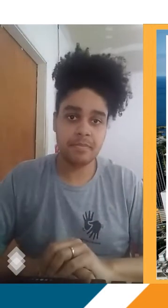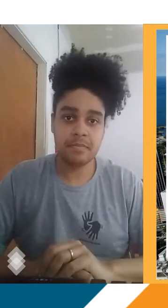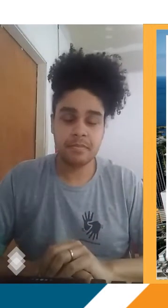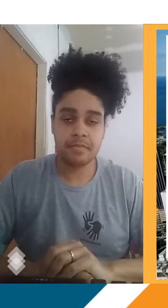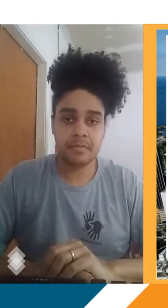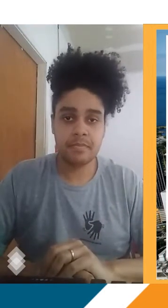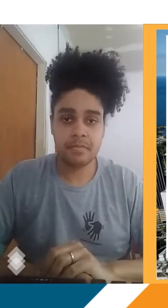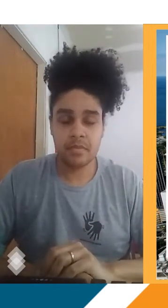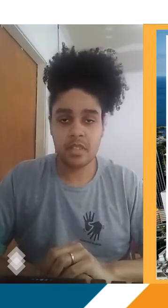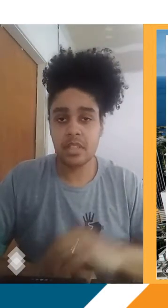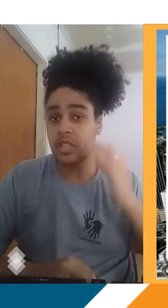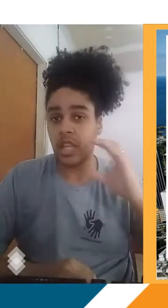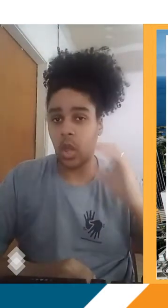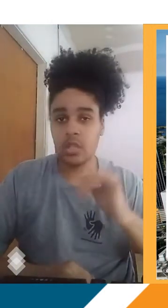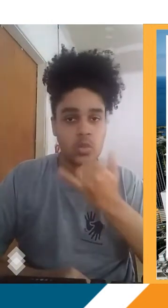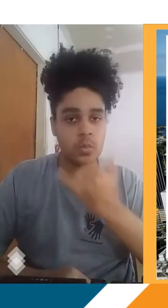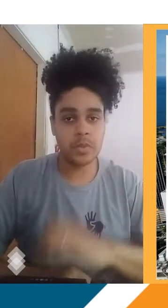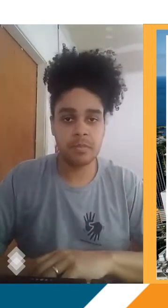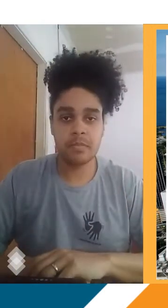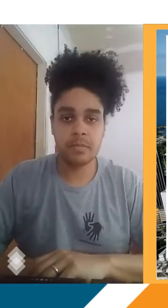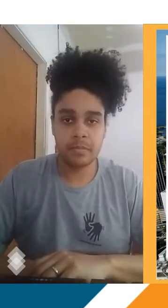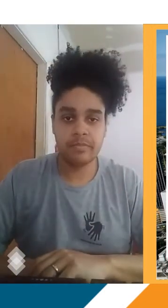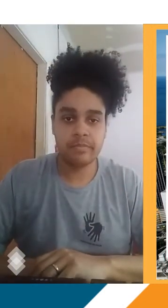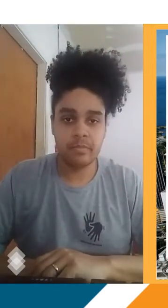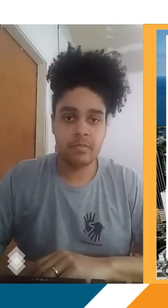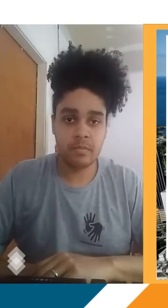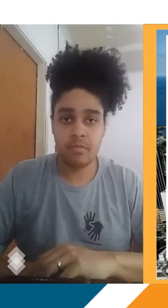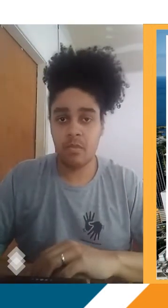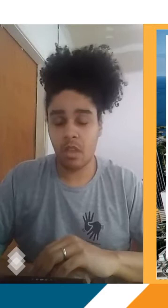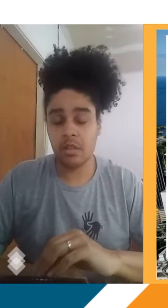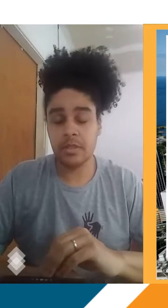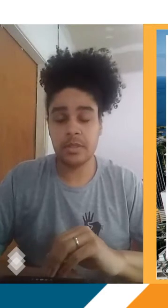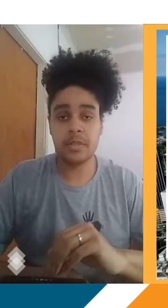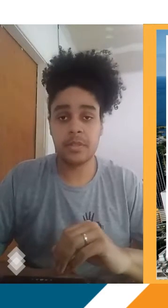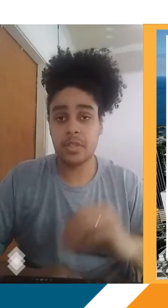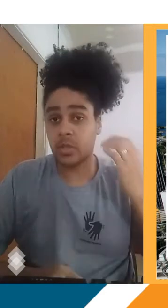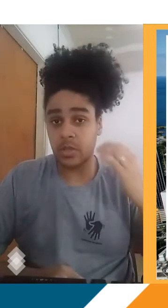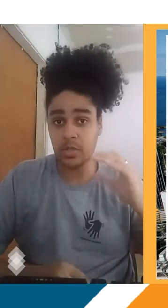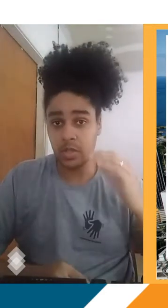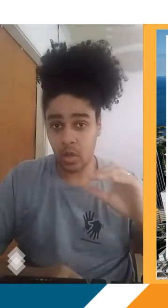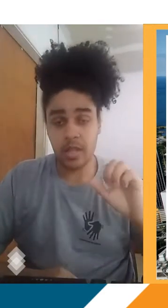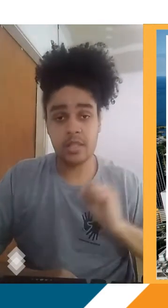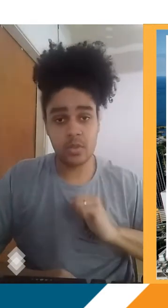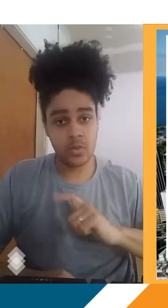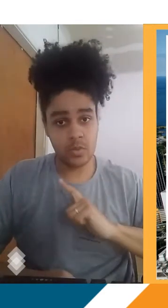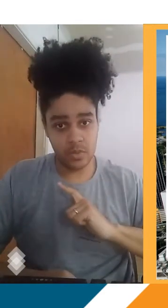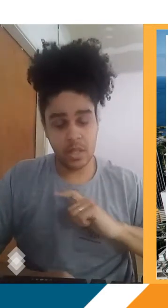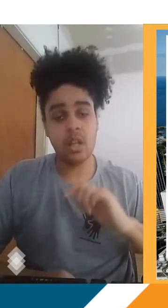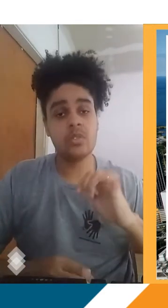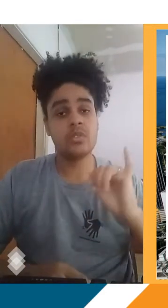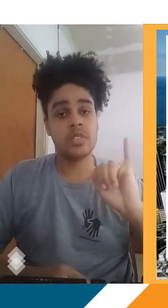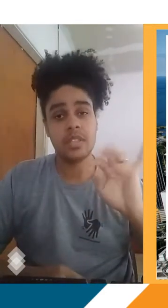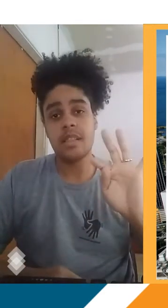uma integração física e rodoviária com o leste da Baía de Guanabara, com os municípios de Niterói, São Gonçalo e Itaboraí. E mais recentemente, nos